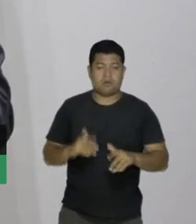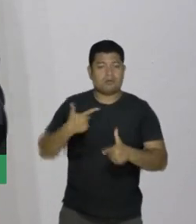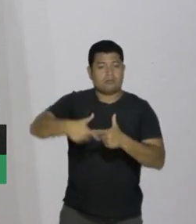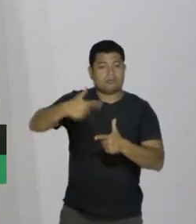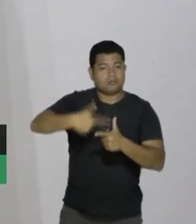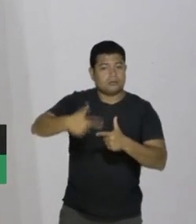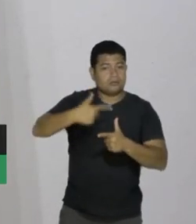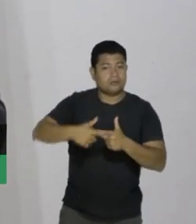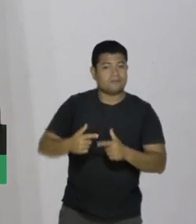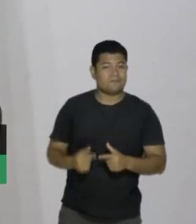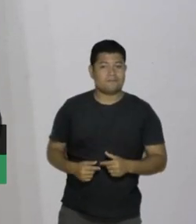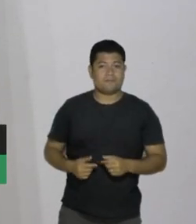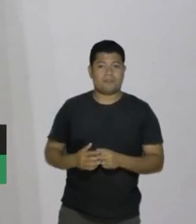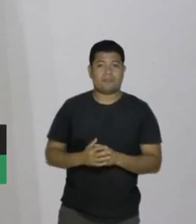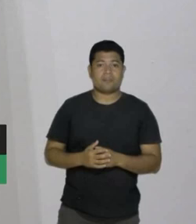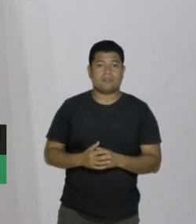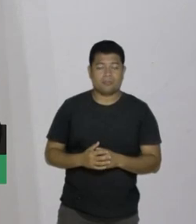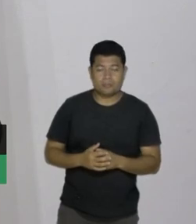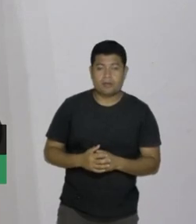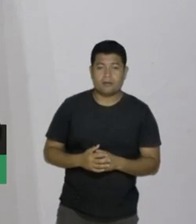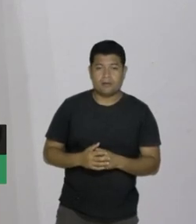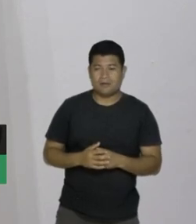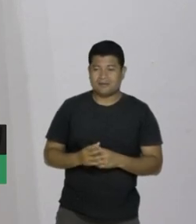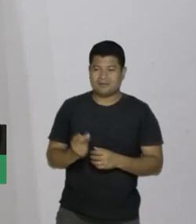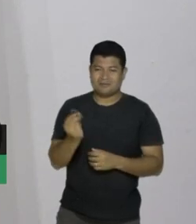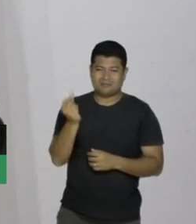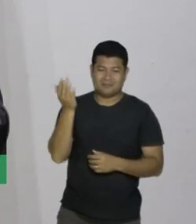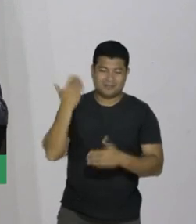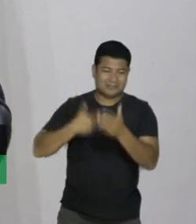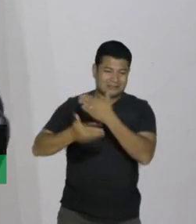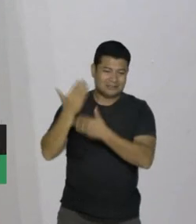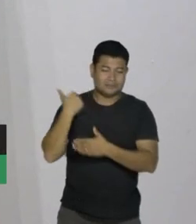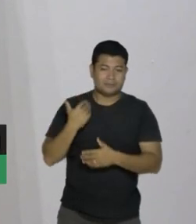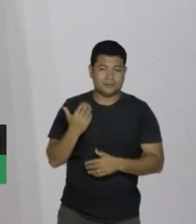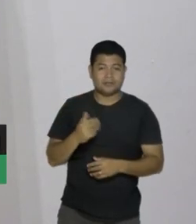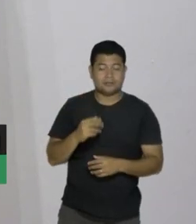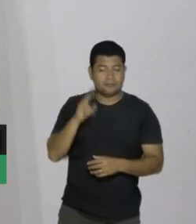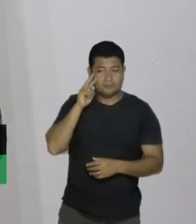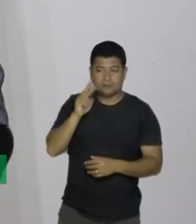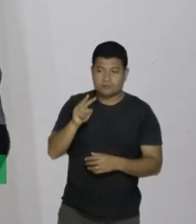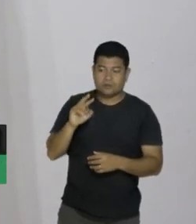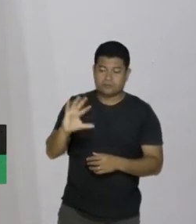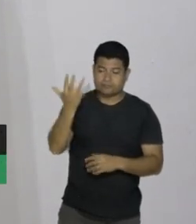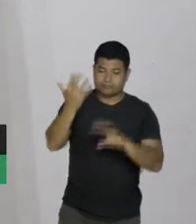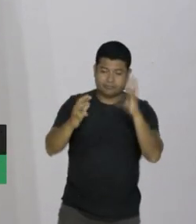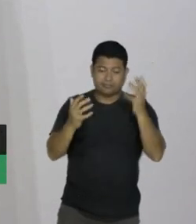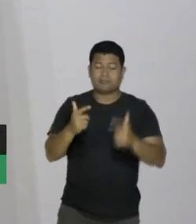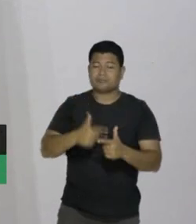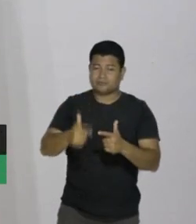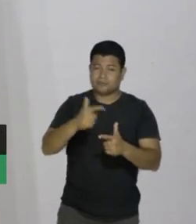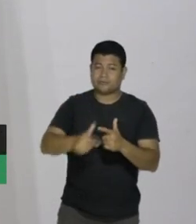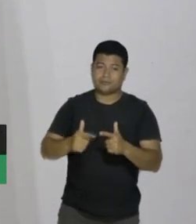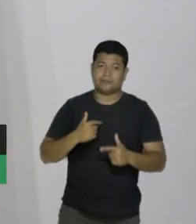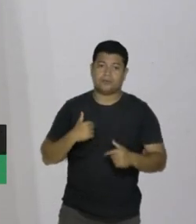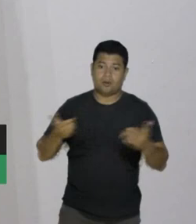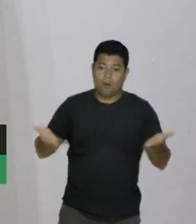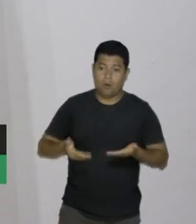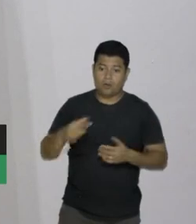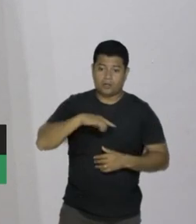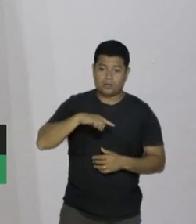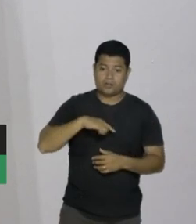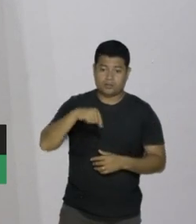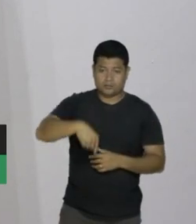muitos e muitos anos Arrasou os Pomares em Santa Catarina e no Brasil hoje nós temos aqui em Santa Catarina